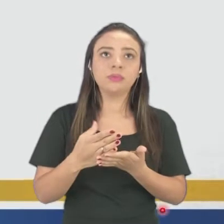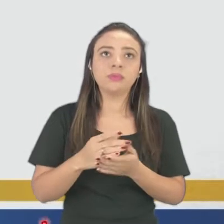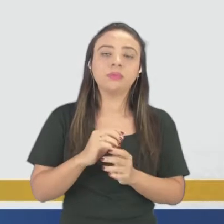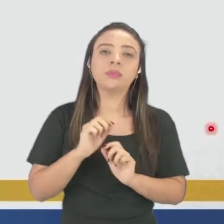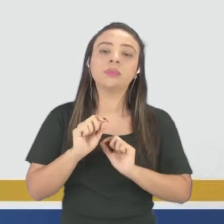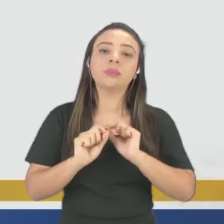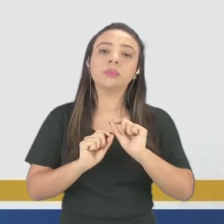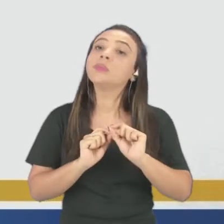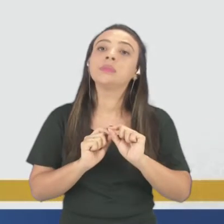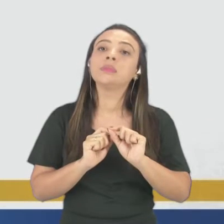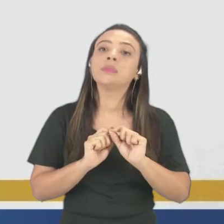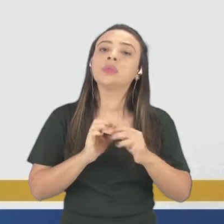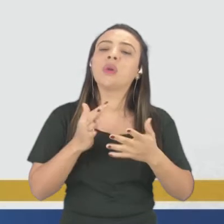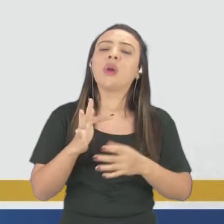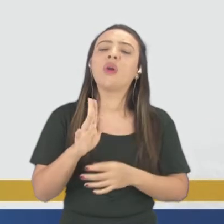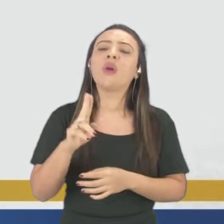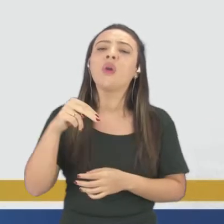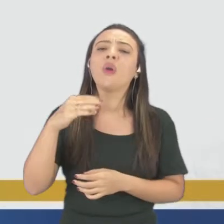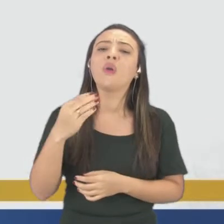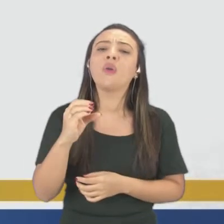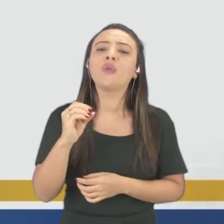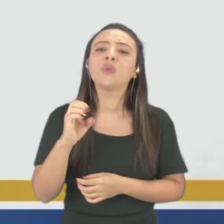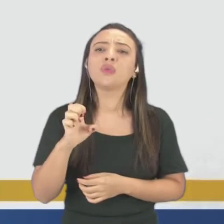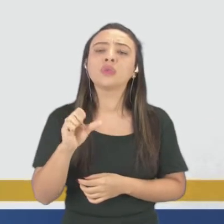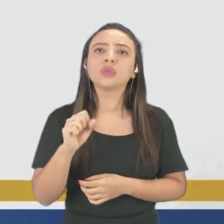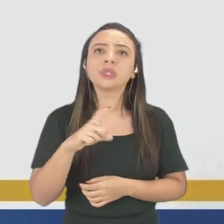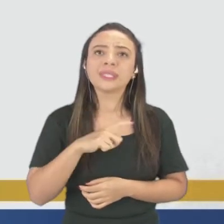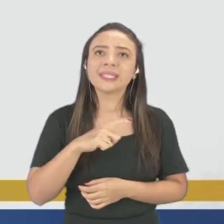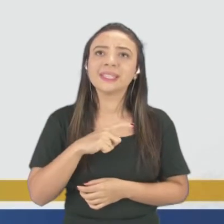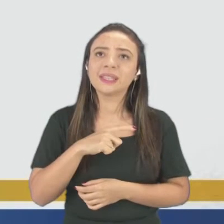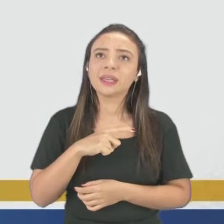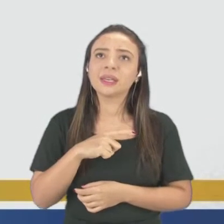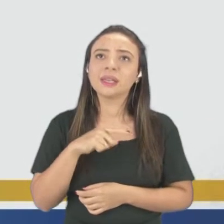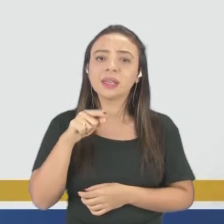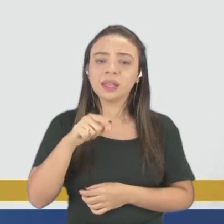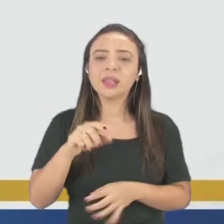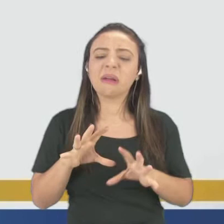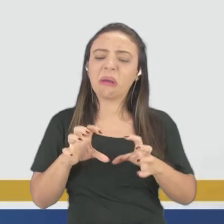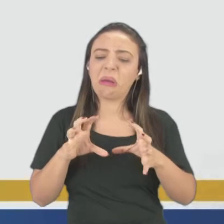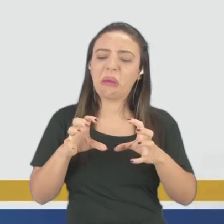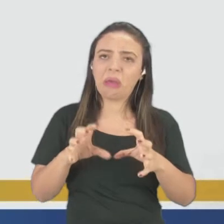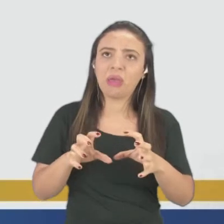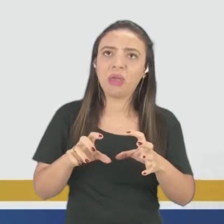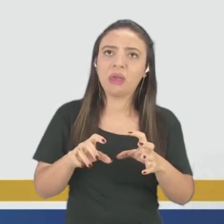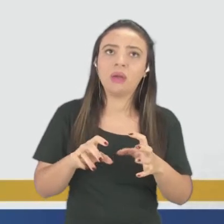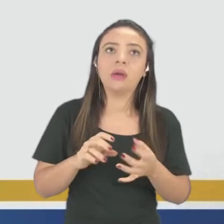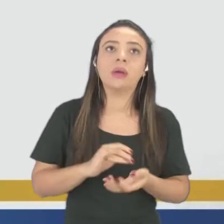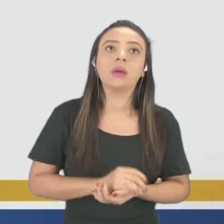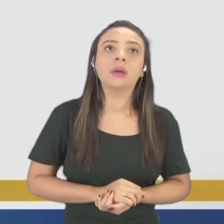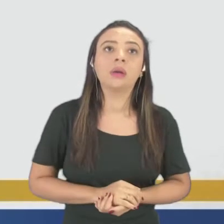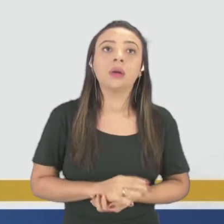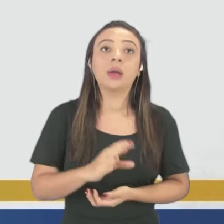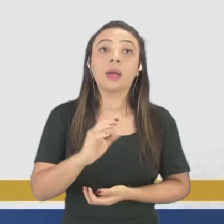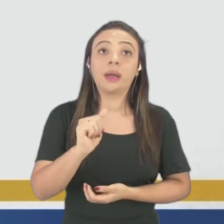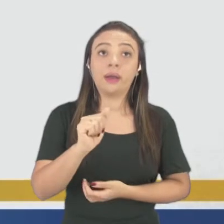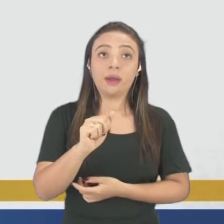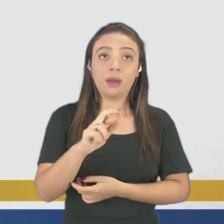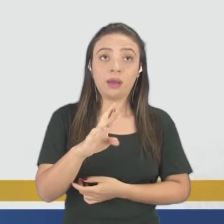quais seriam as funções orgânicas presentes nesse ácido Vasco lado tá aqui pessoal ácido